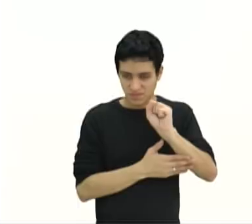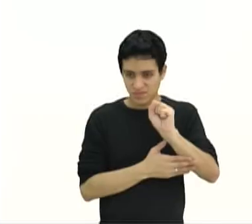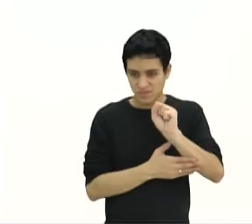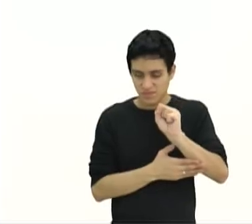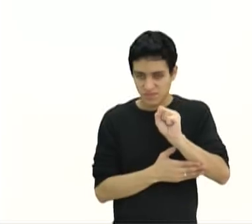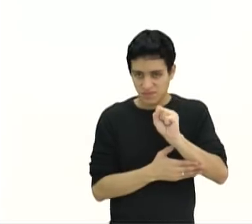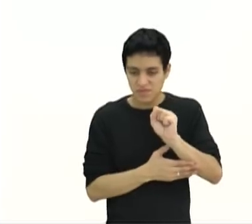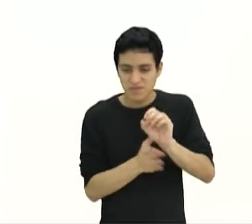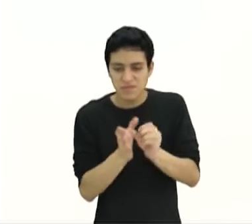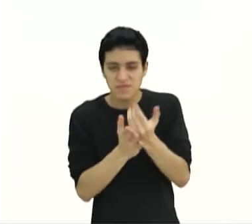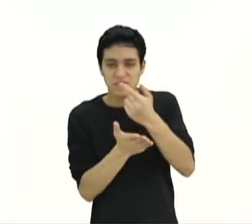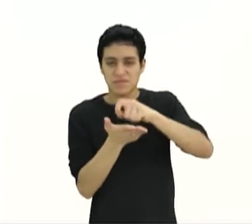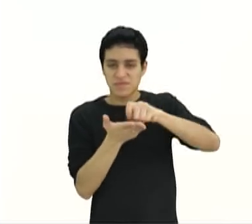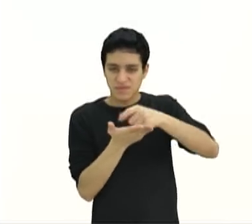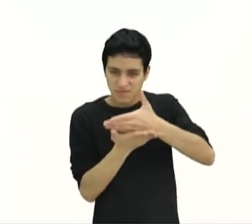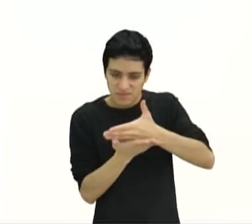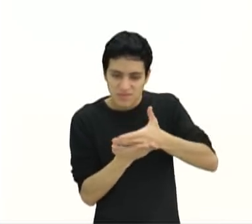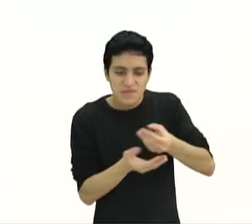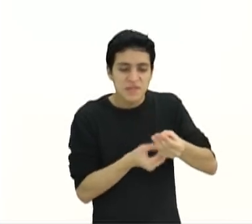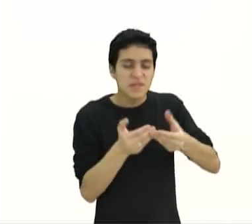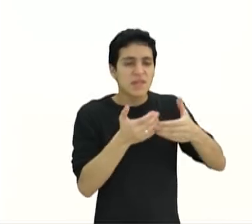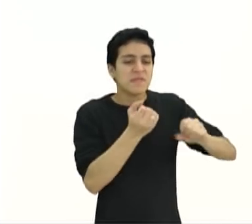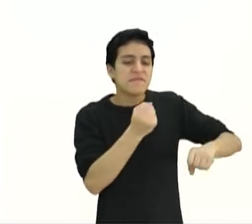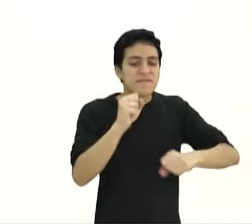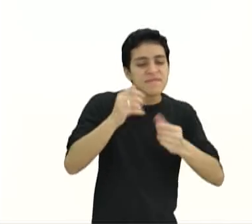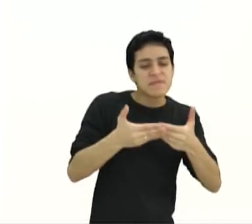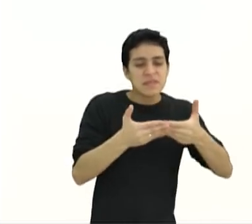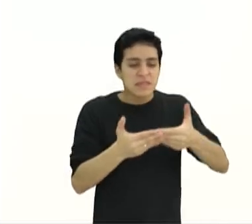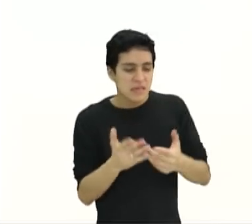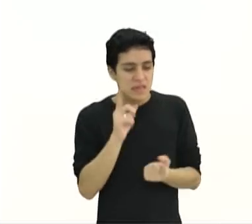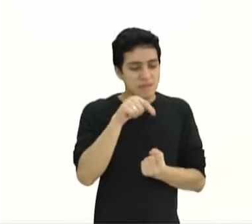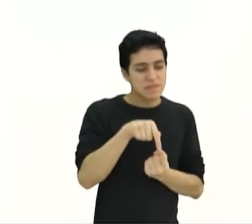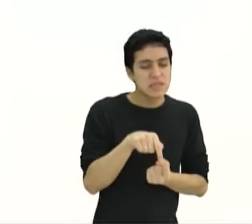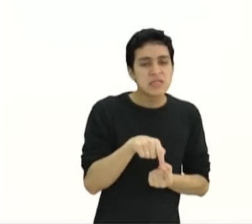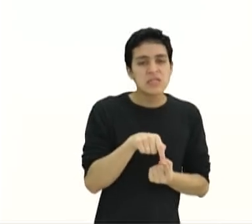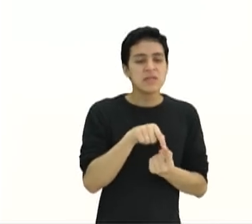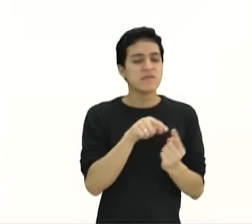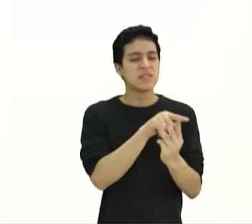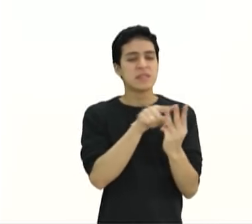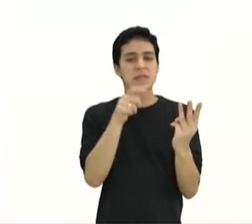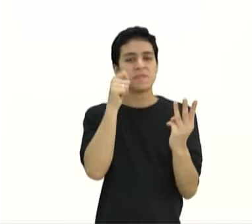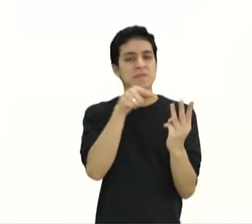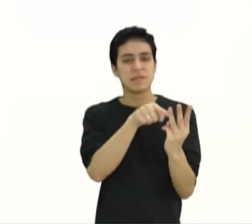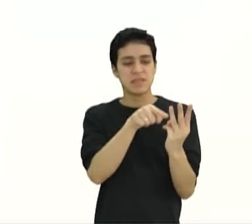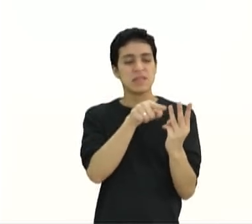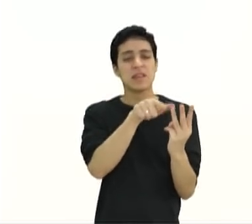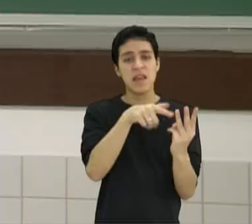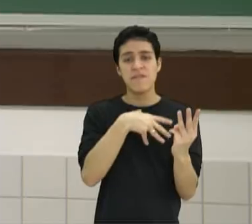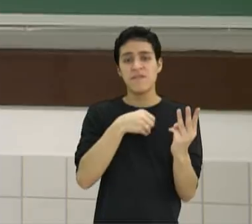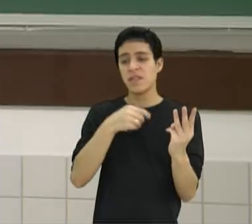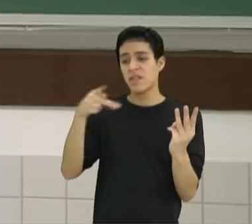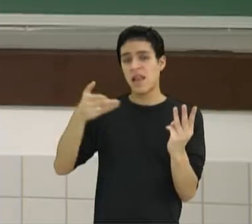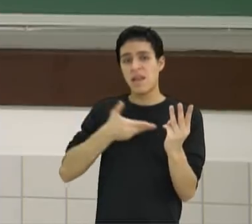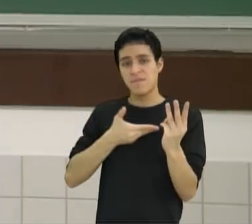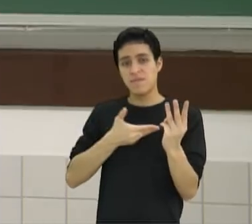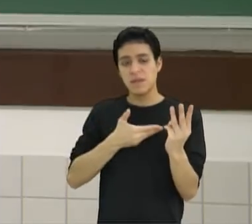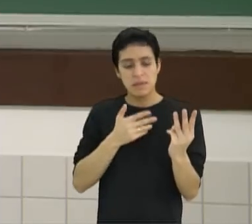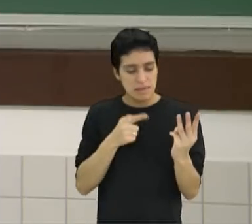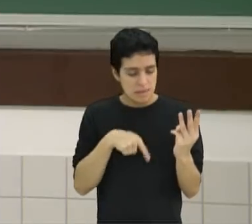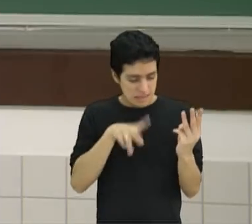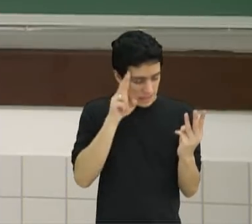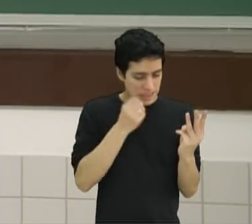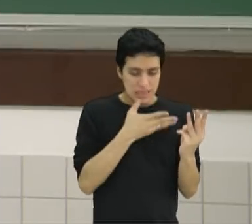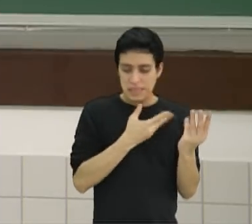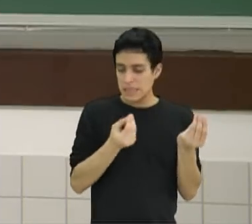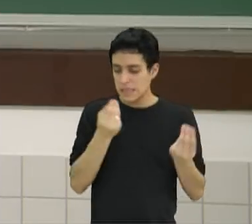Tâmisa, com o objetivo de entreter três irmãs que eram filhas de seu amigo. Isso mesmo. A história